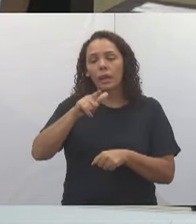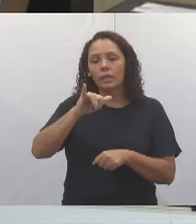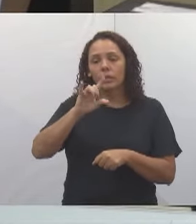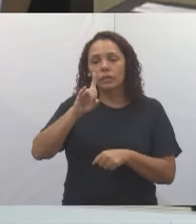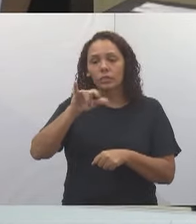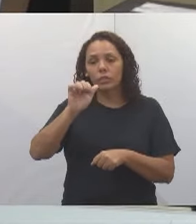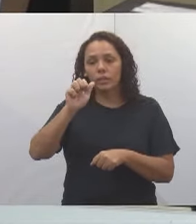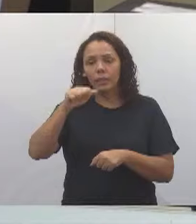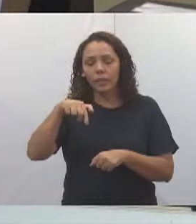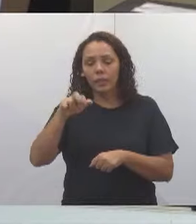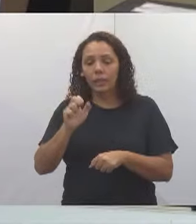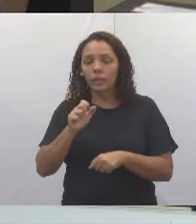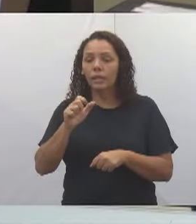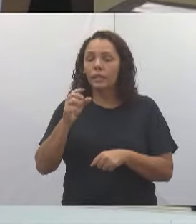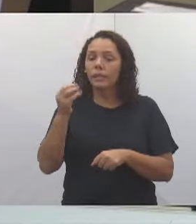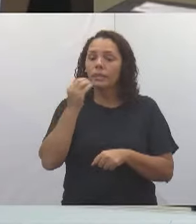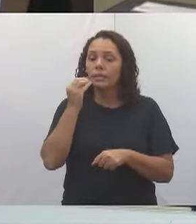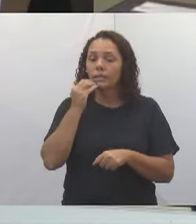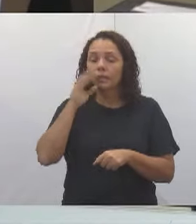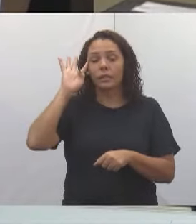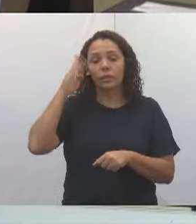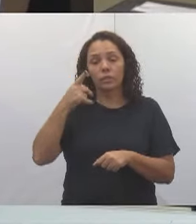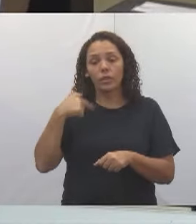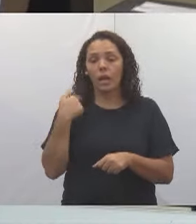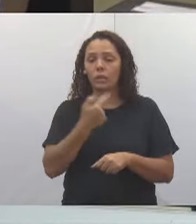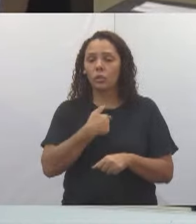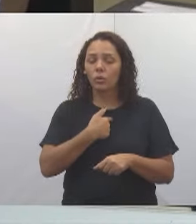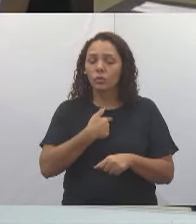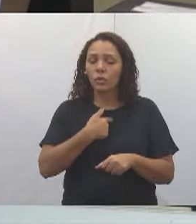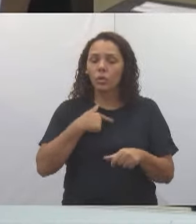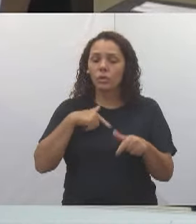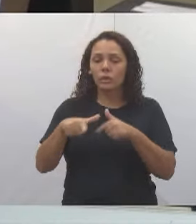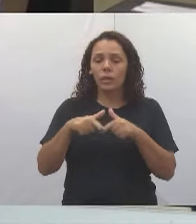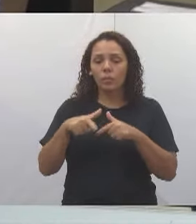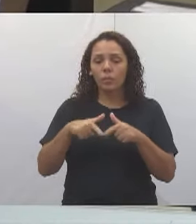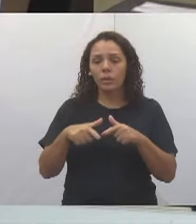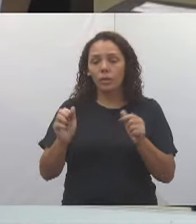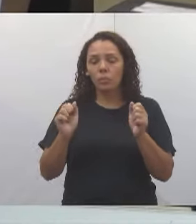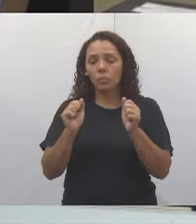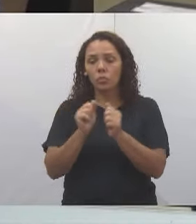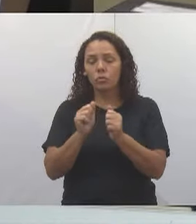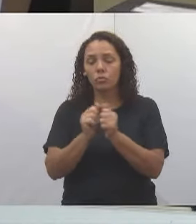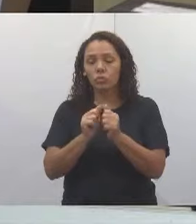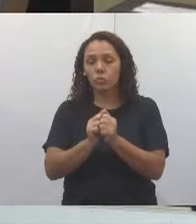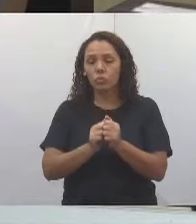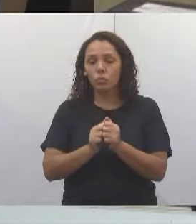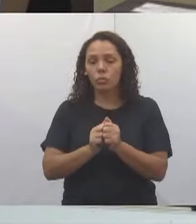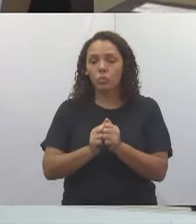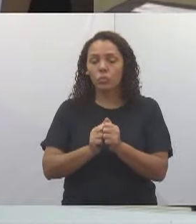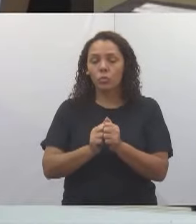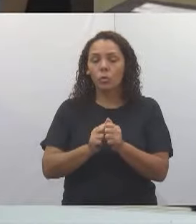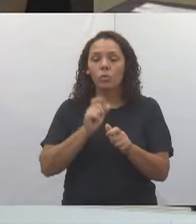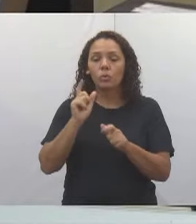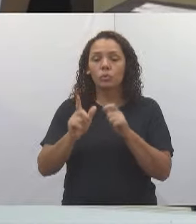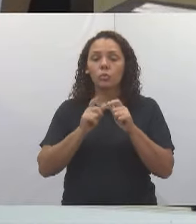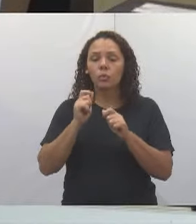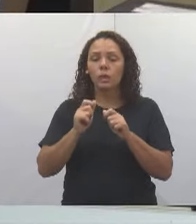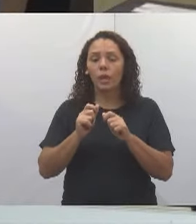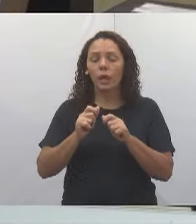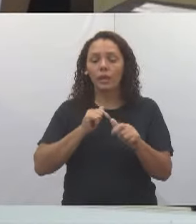procura muito trabalhar em cima dos nossos colaboradores, da humanização, do